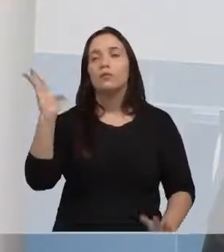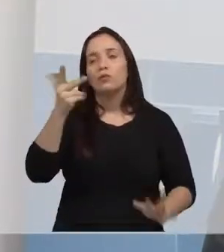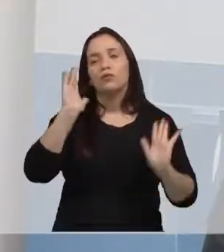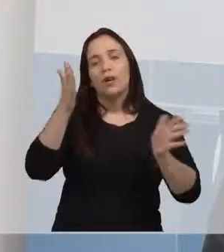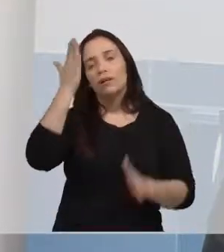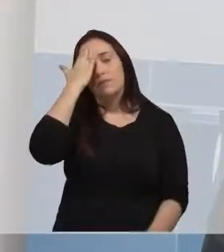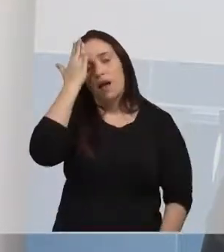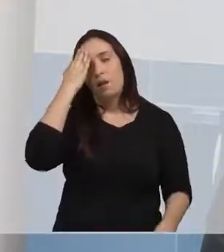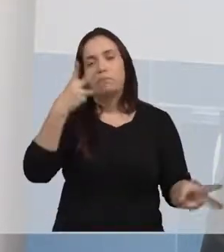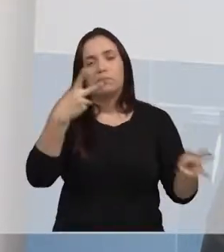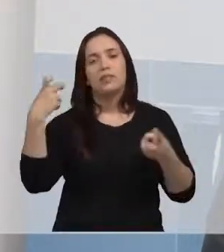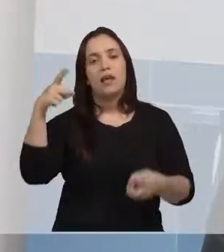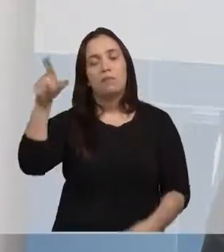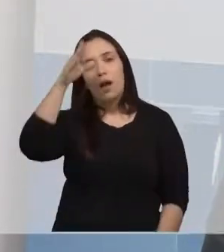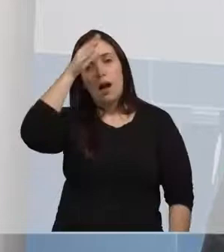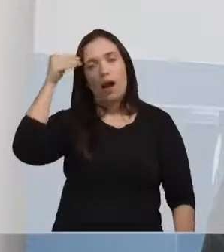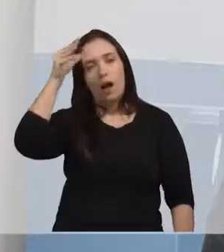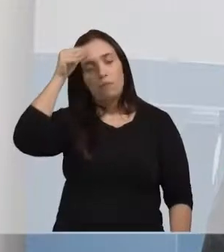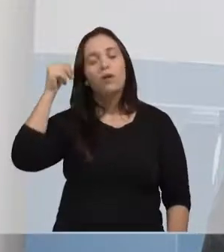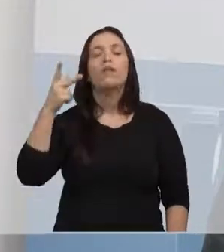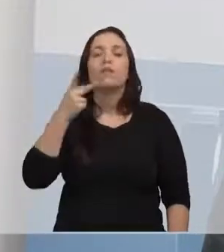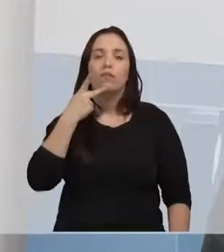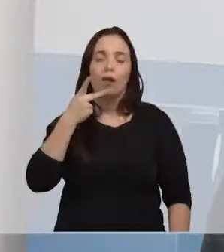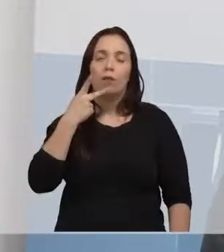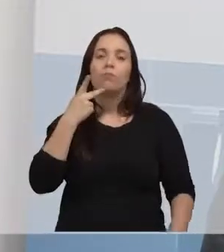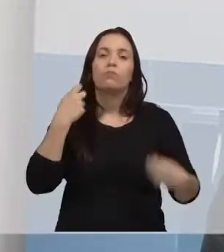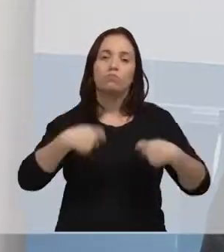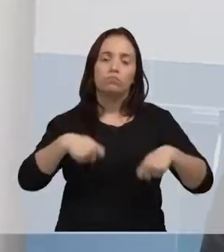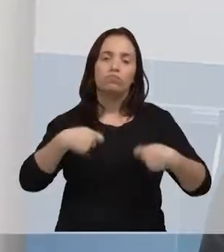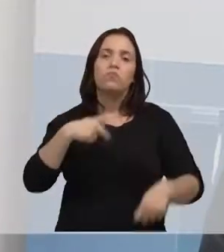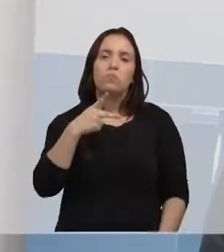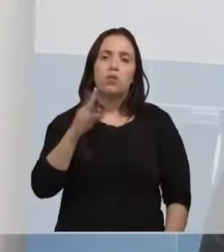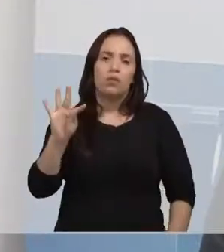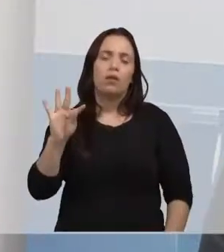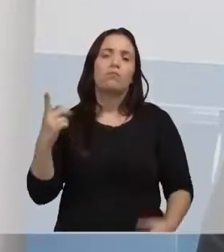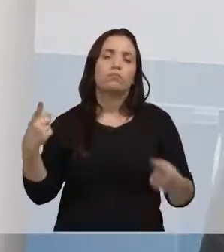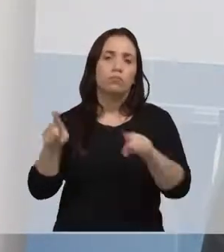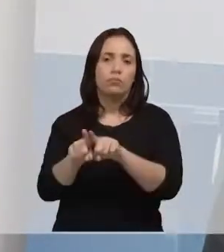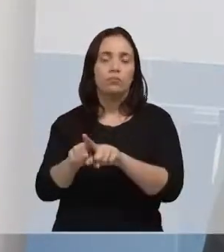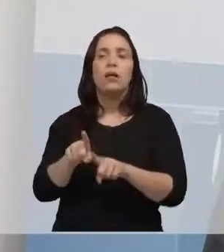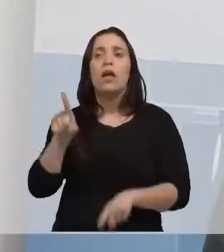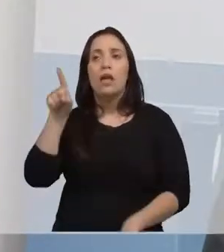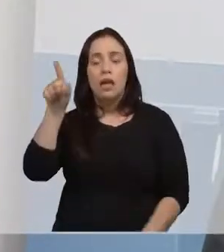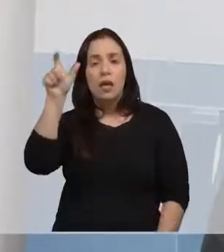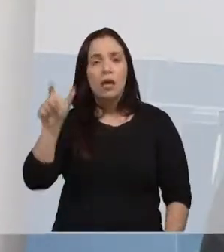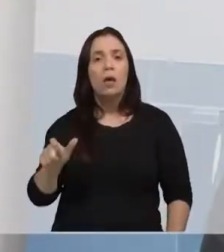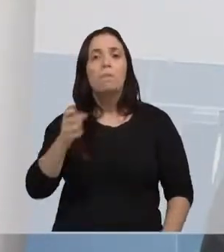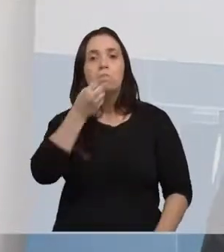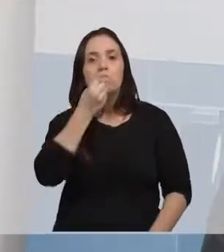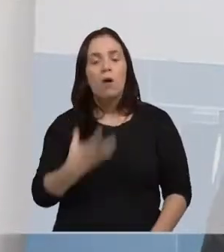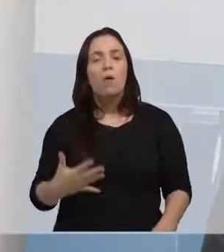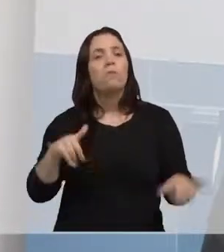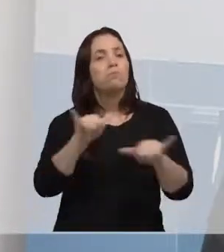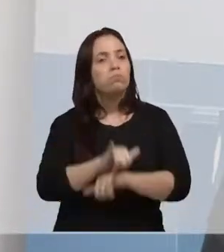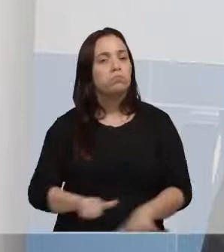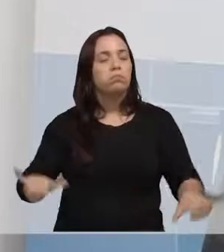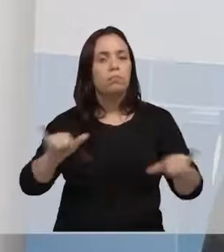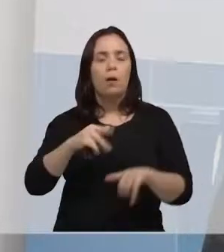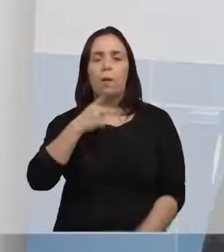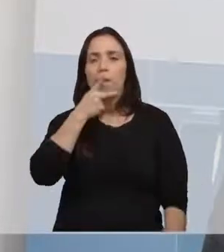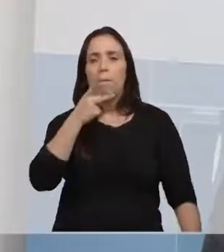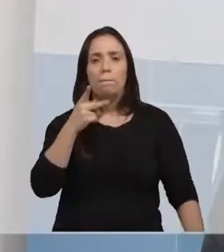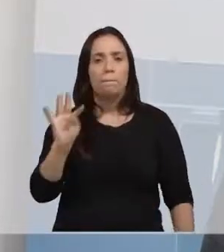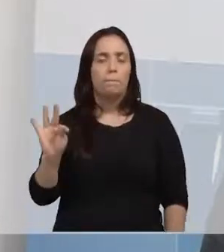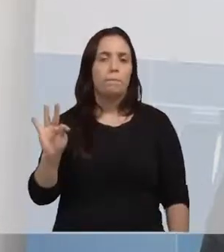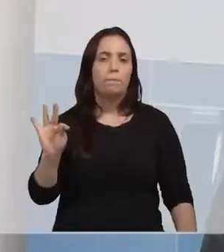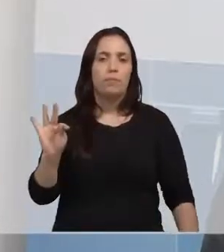governador Camilo Santana, dizendo que está na hora do PT. E eu achei a declaração mais lúcida de todas, né? Que o PT não